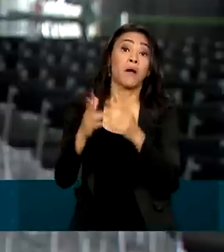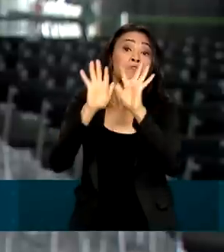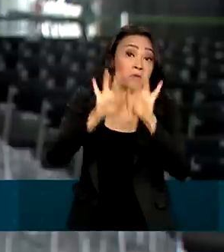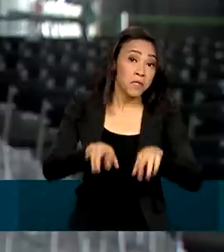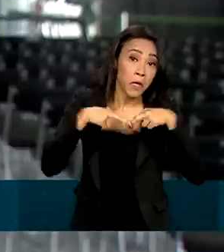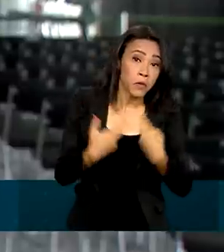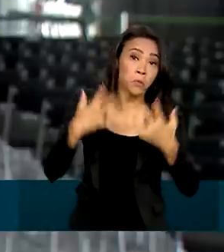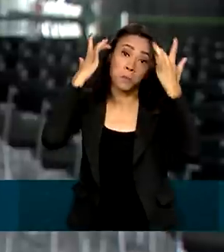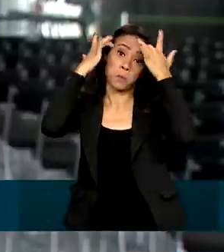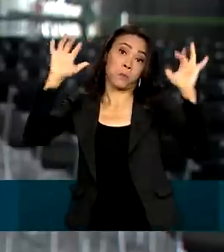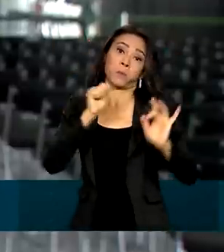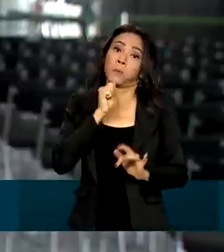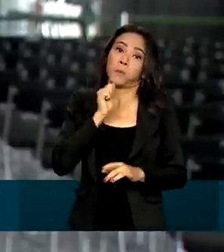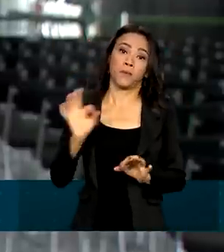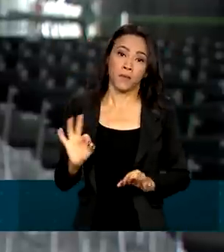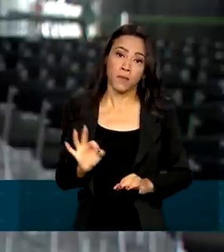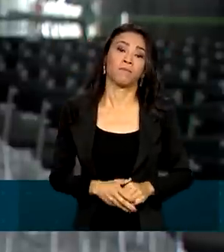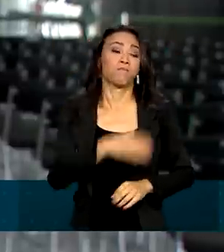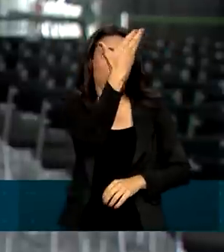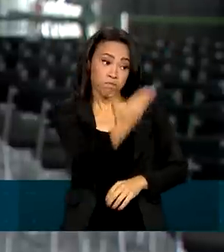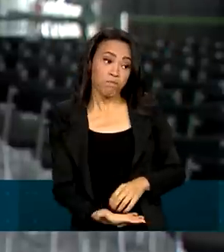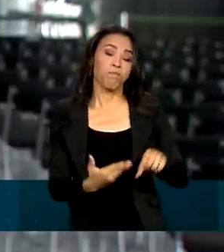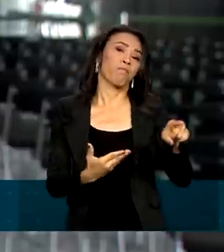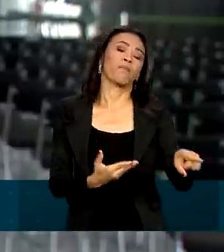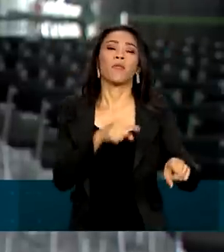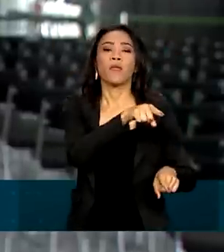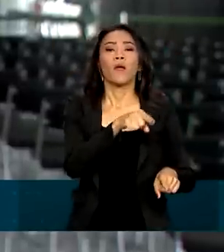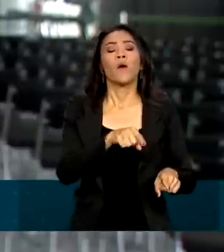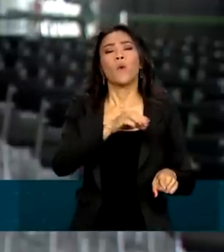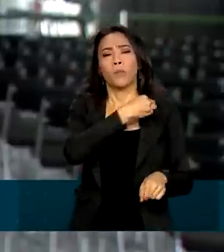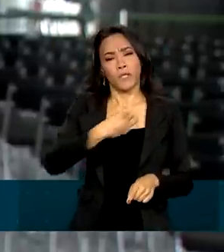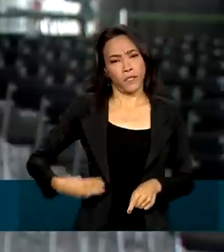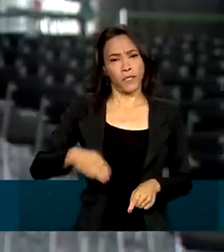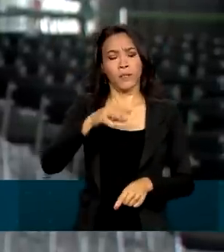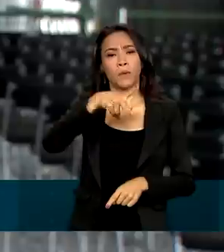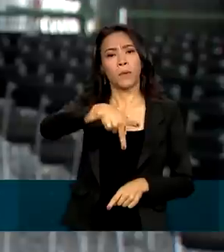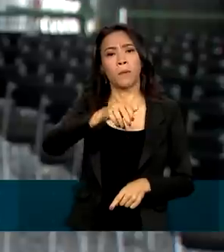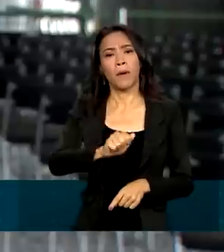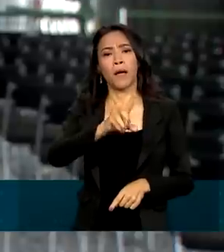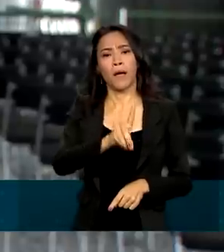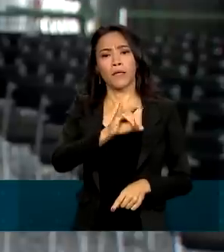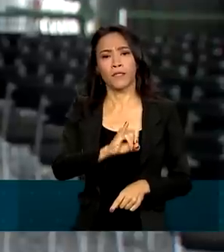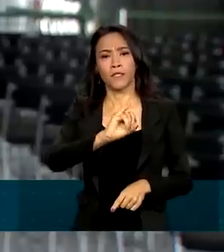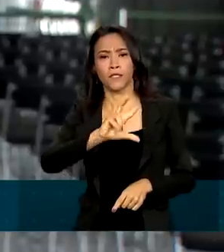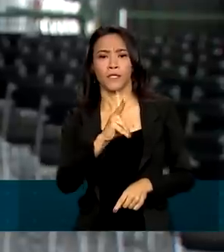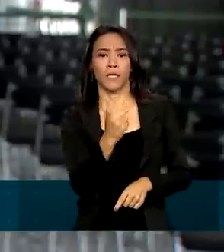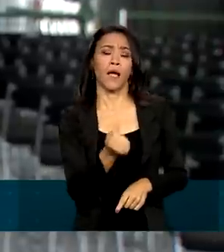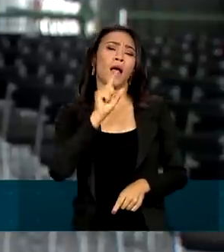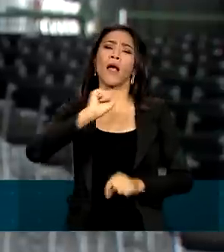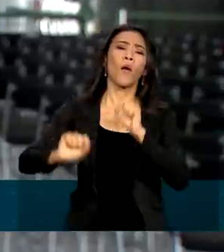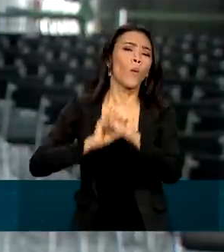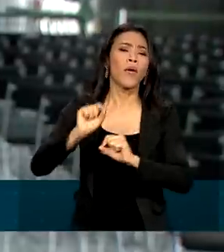eu Ministro das relações institucionais Alexandre Padilha disse que a reunião tem tem um objetivo de ser uma espécie de acolhimento